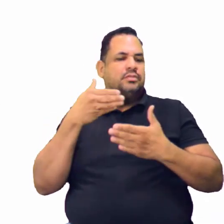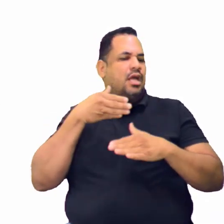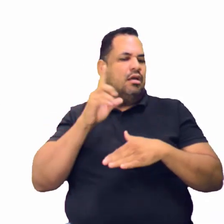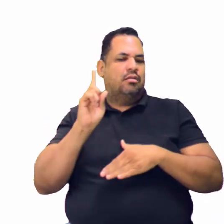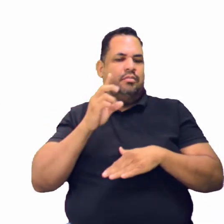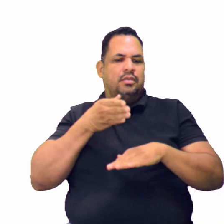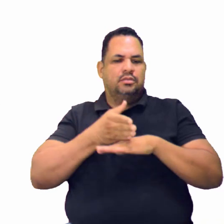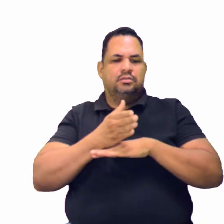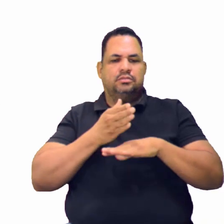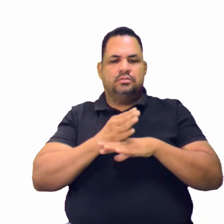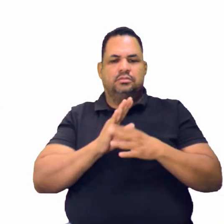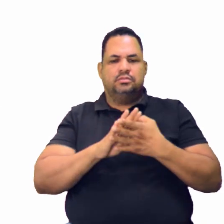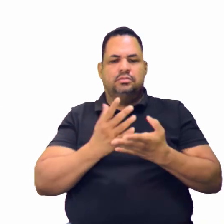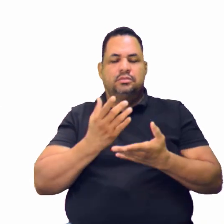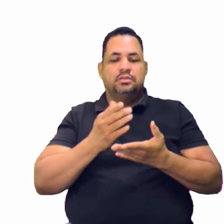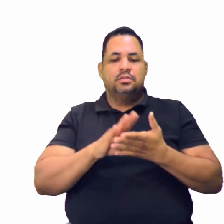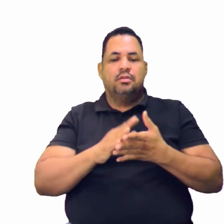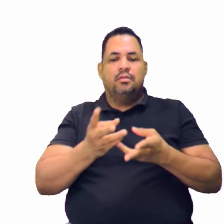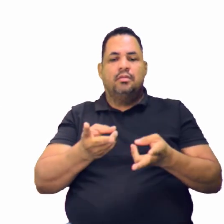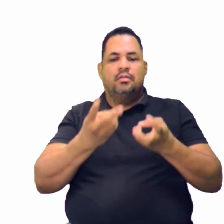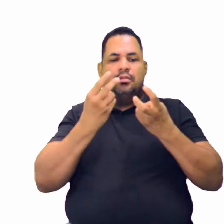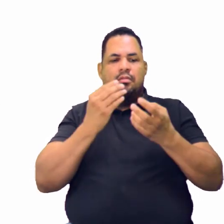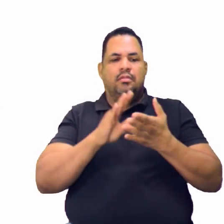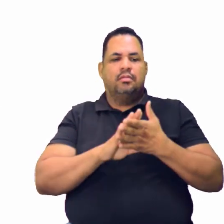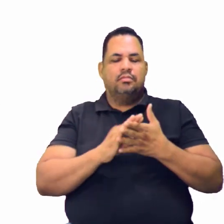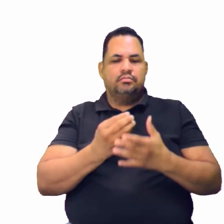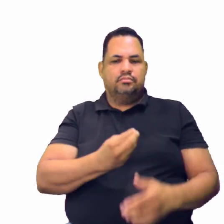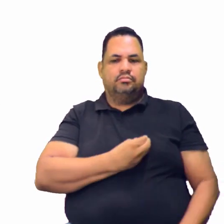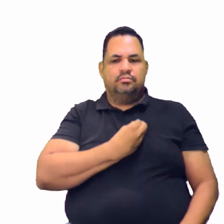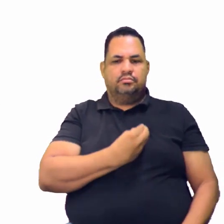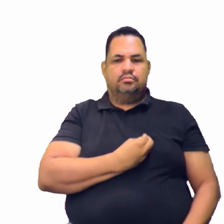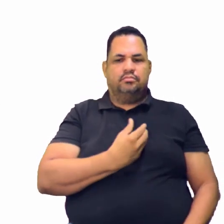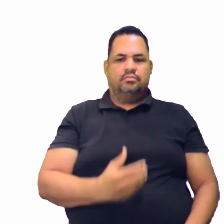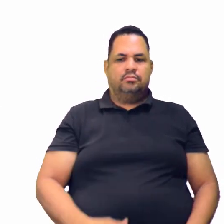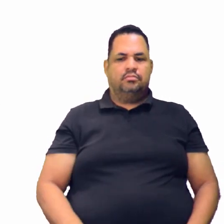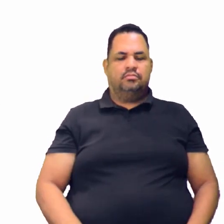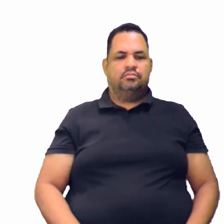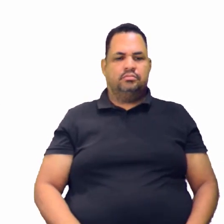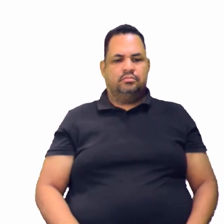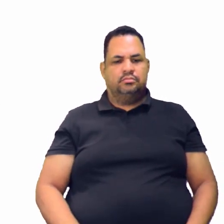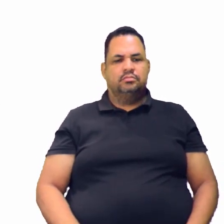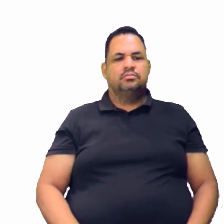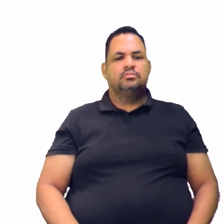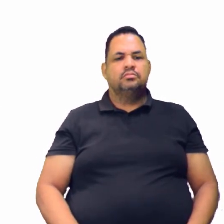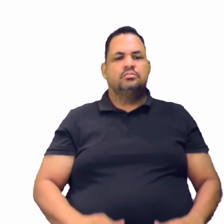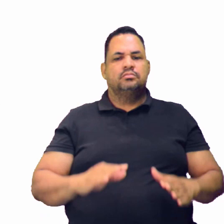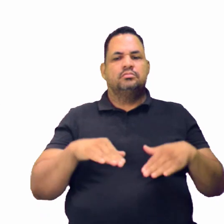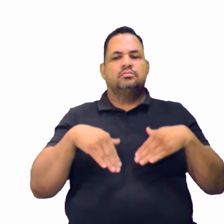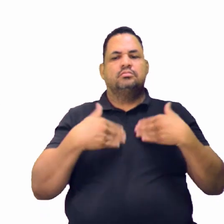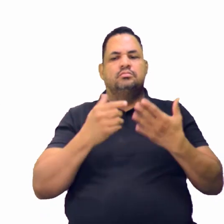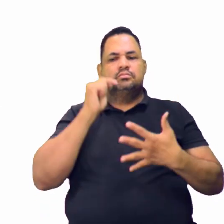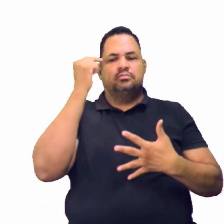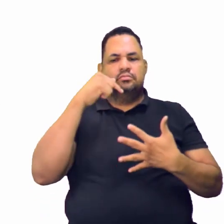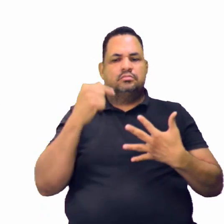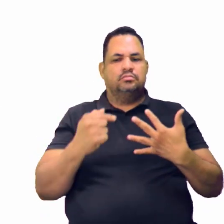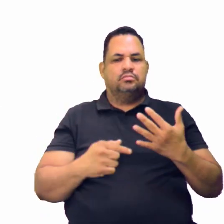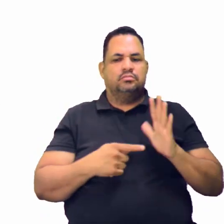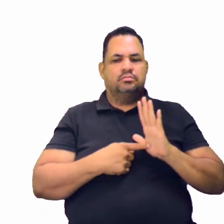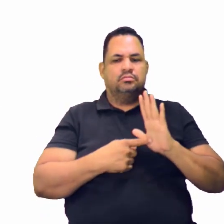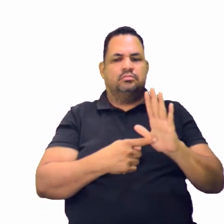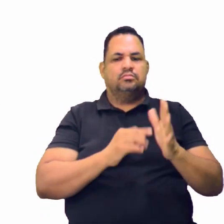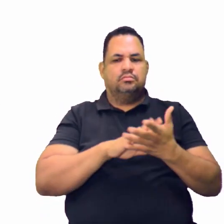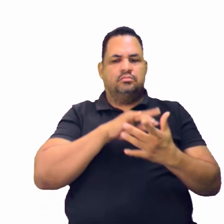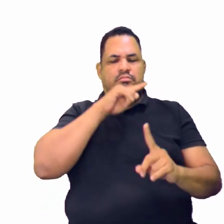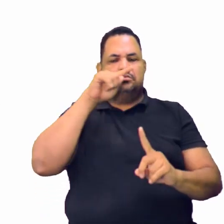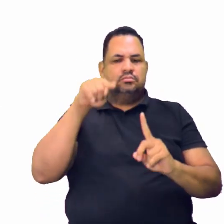não deixa o leitor perceber sua presença. Então, qual é a alternativa que evidencia o